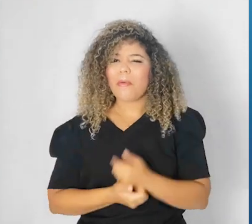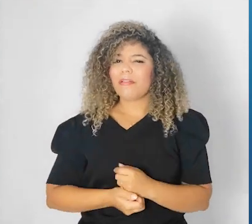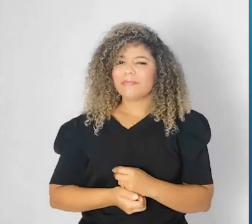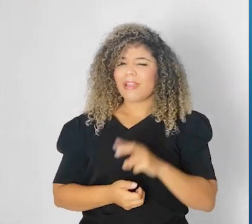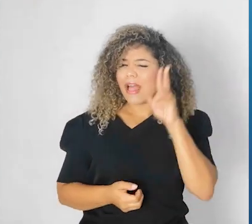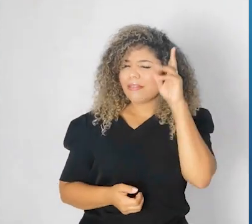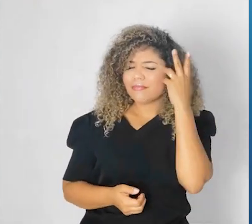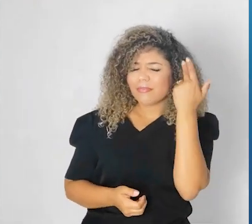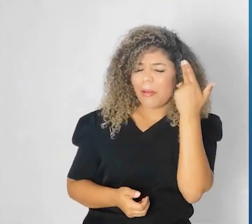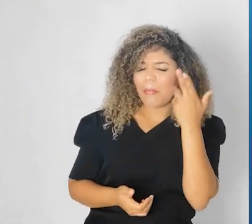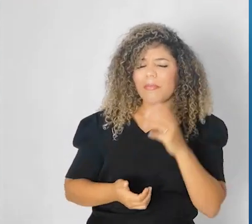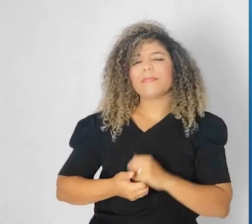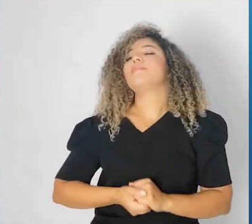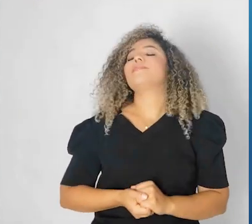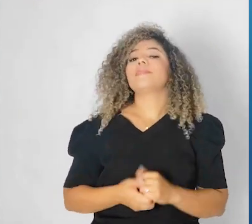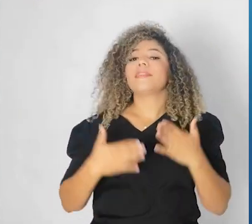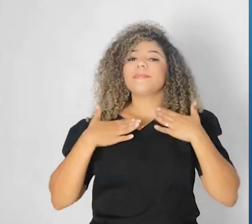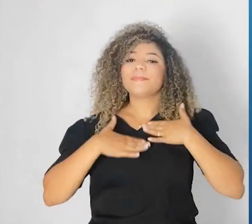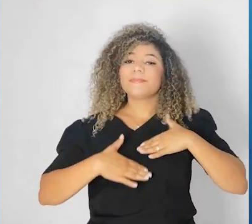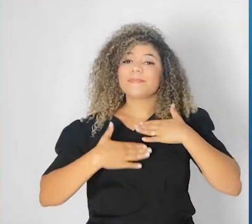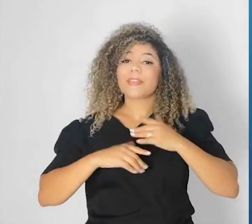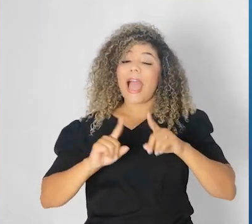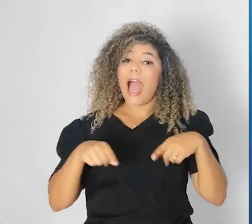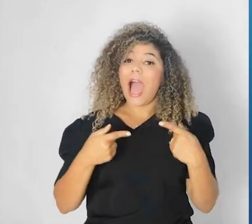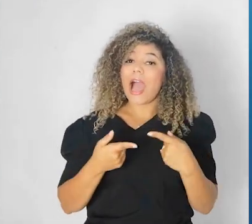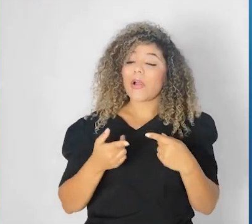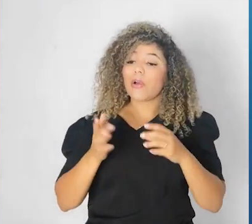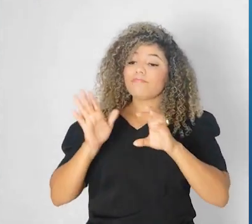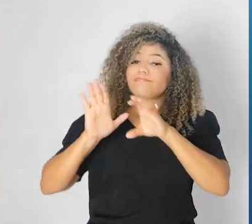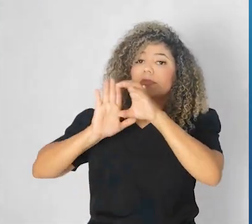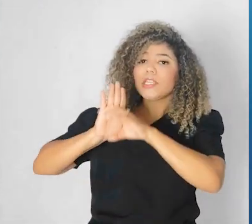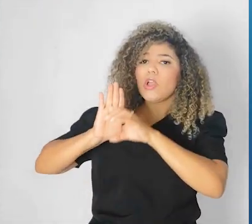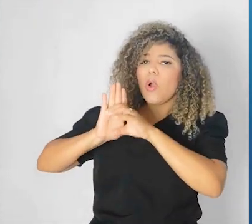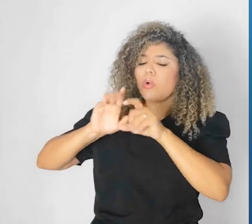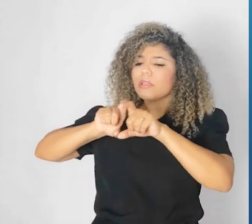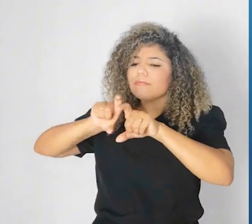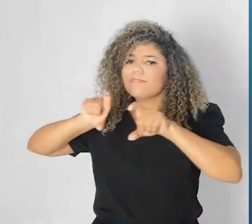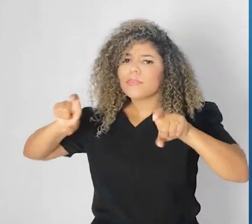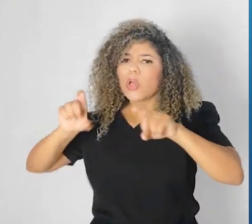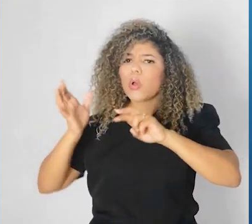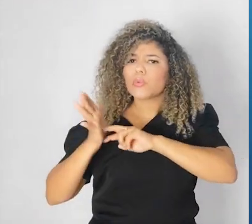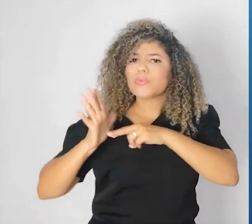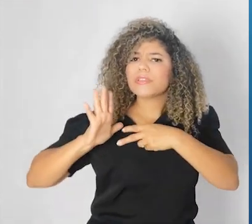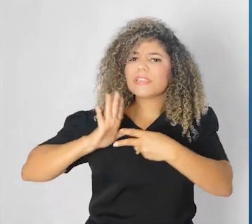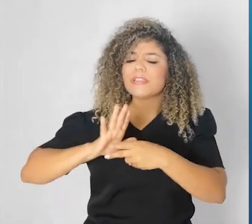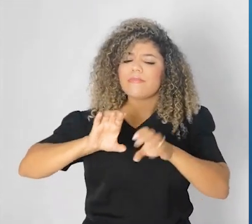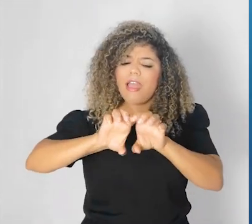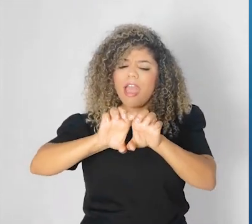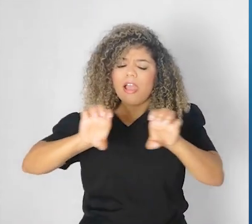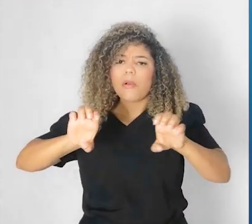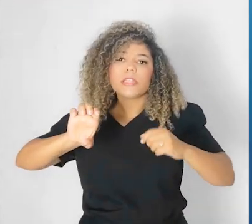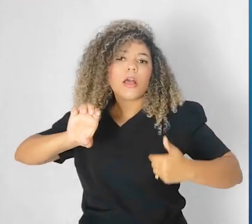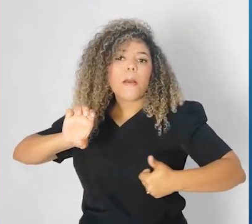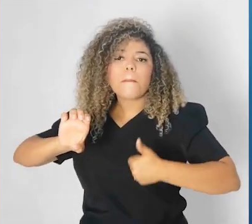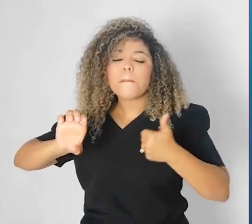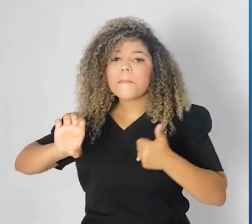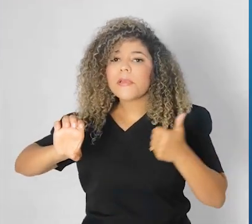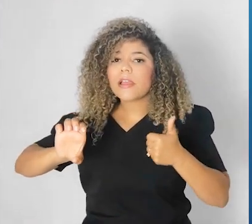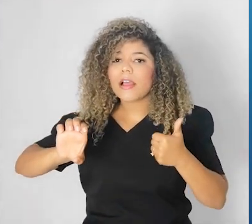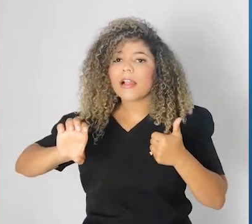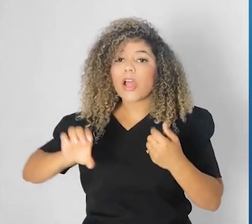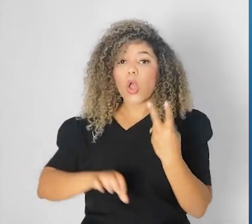Então, ó, vamos chegar a uma definição do que seria essa equação do primeiro grau com